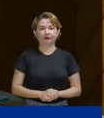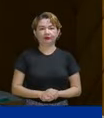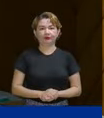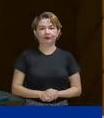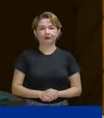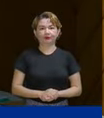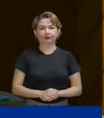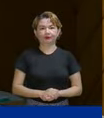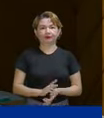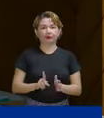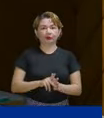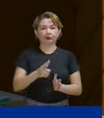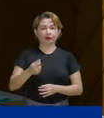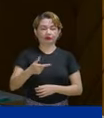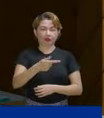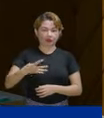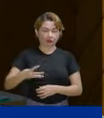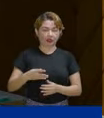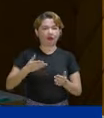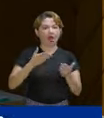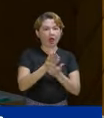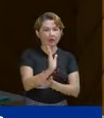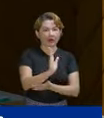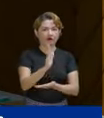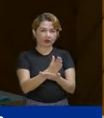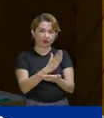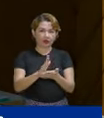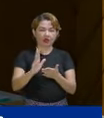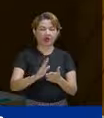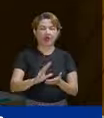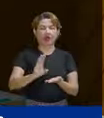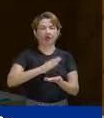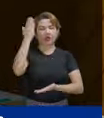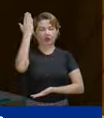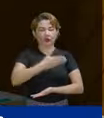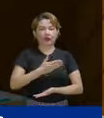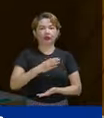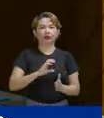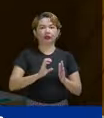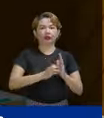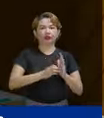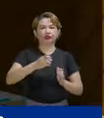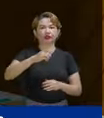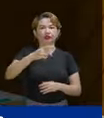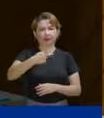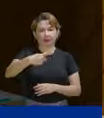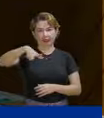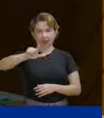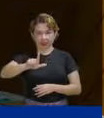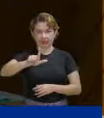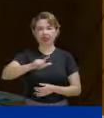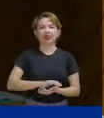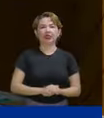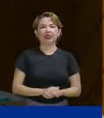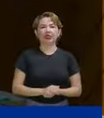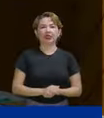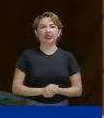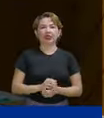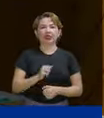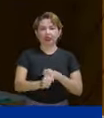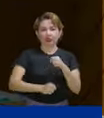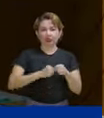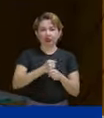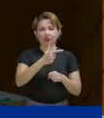8535/2024, que aprovou com ressalvas as contas do Partido Liberal. Foco no desembargador Agostinho Silvério, ele é branco, de cabelos